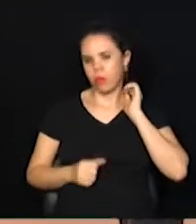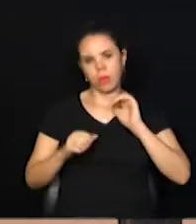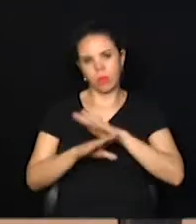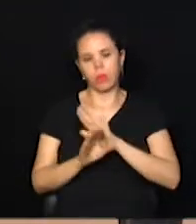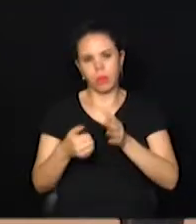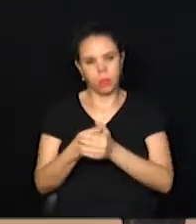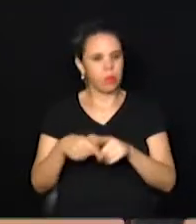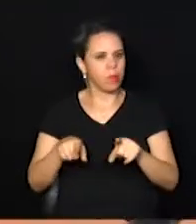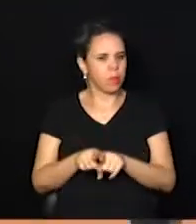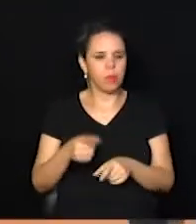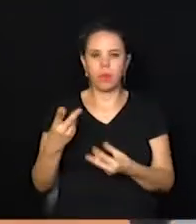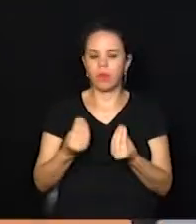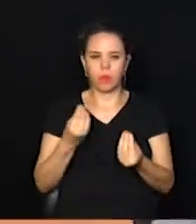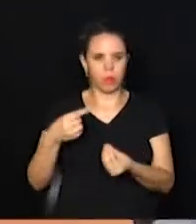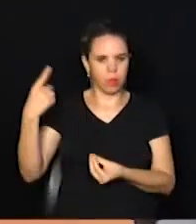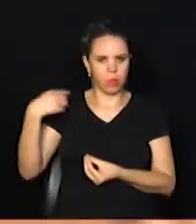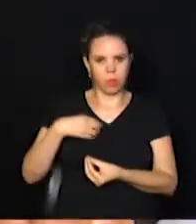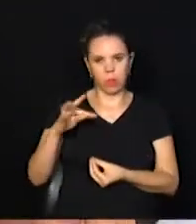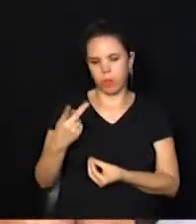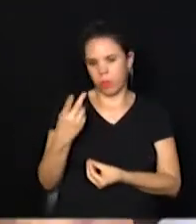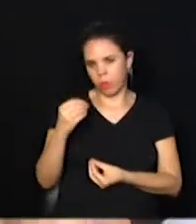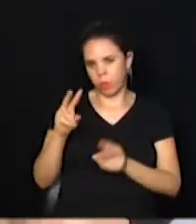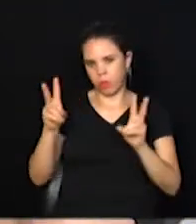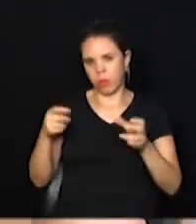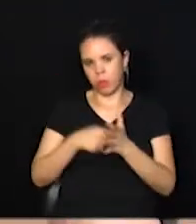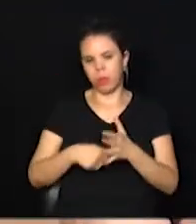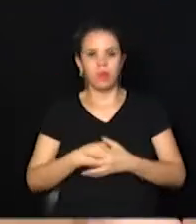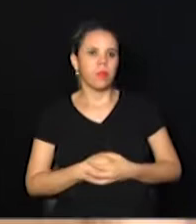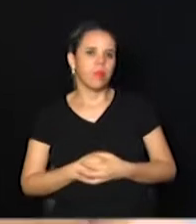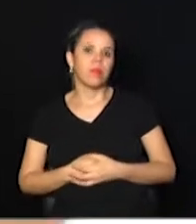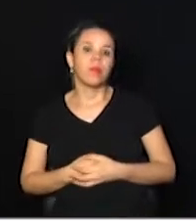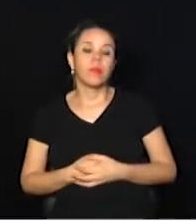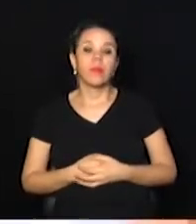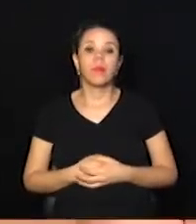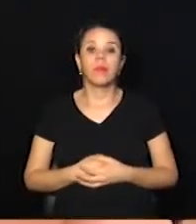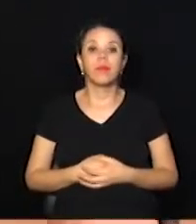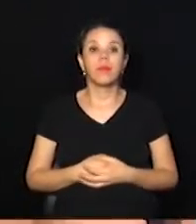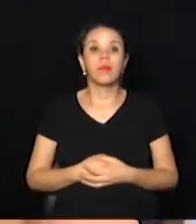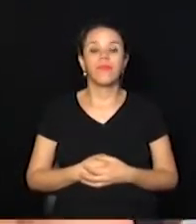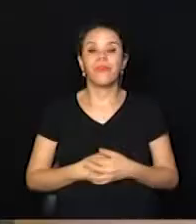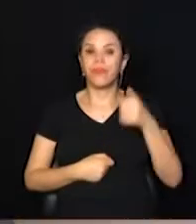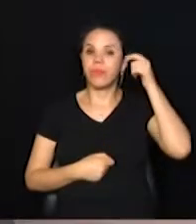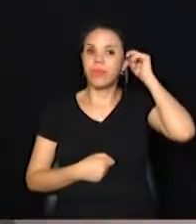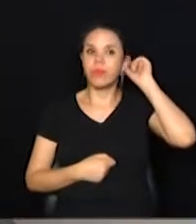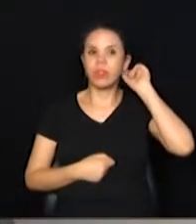Toninho era também na época com essa relação dessa luta. Paulo Mariante.